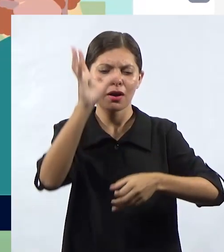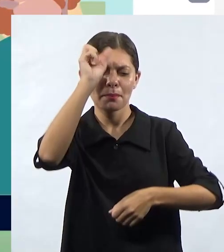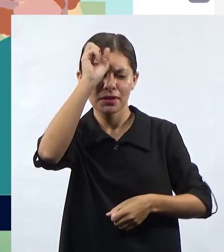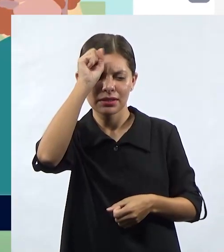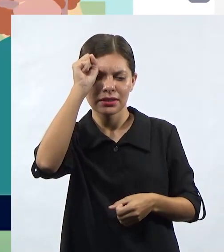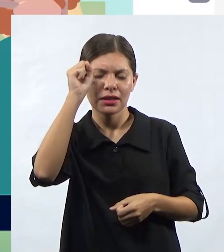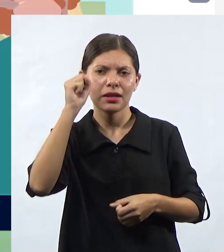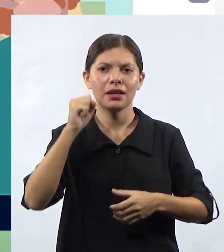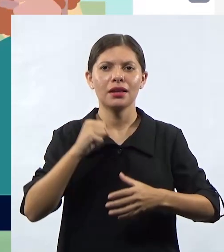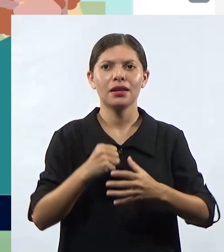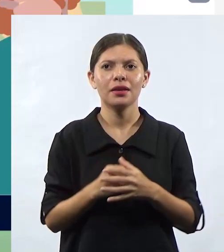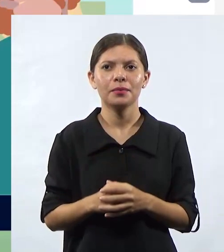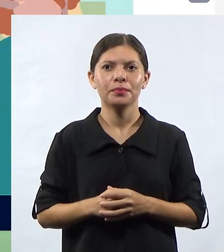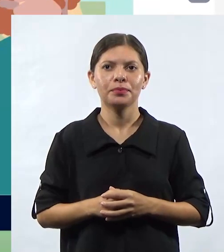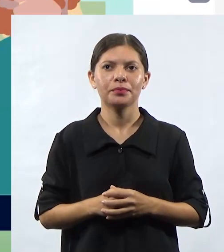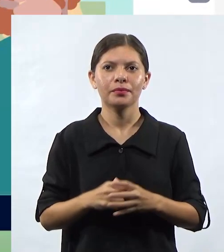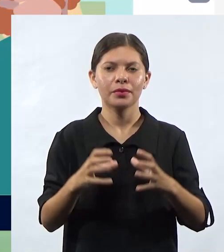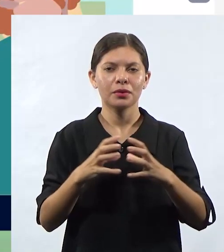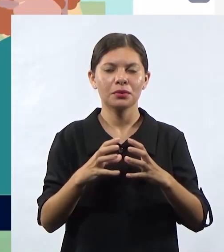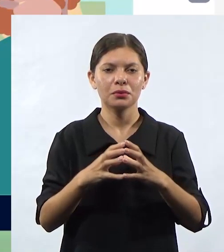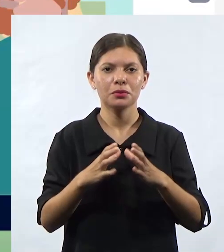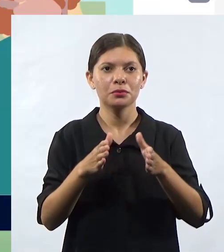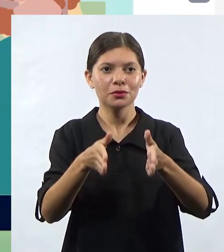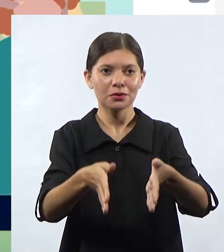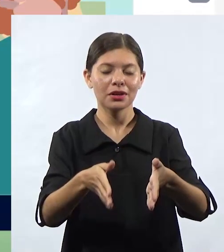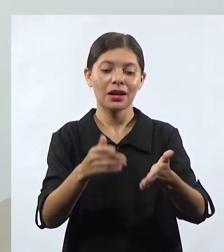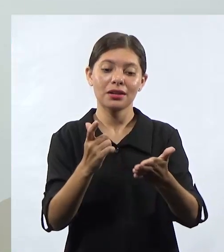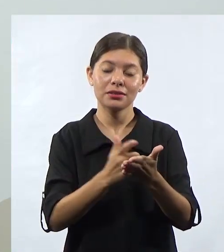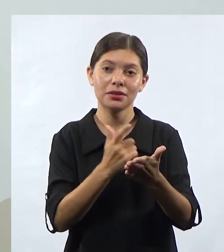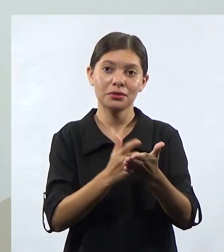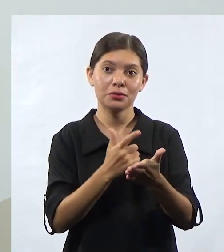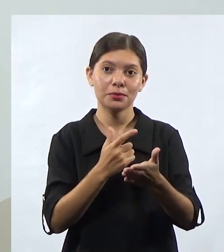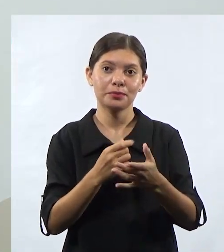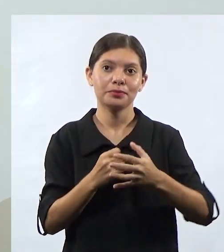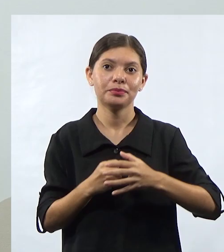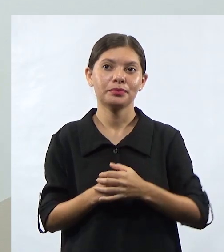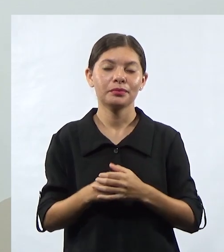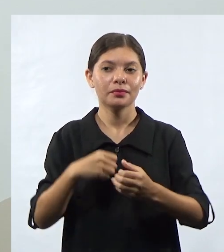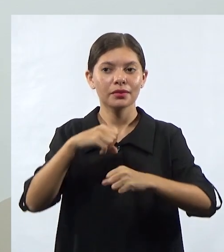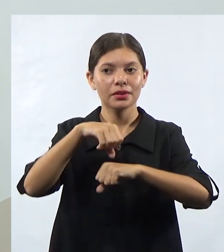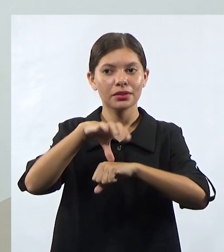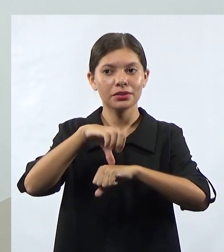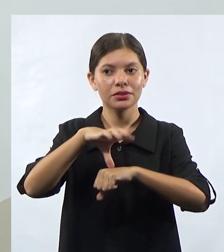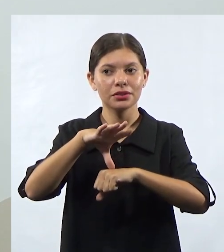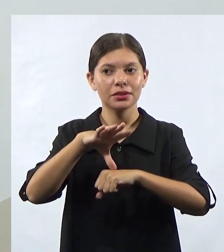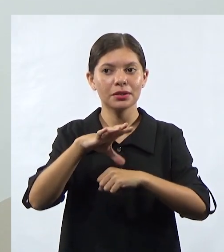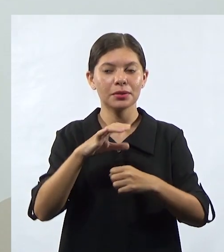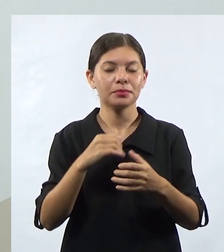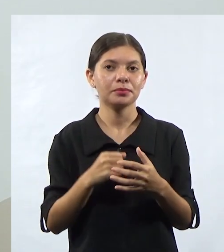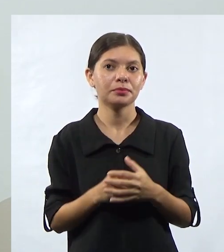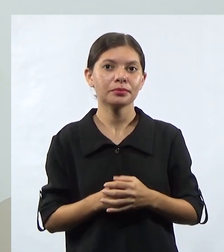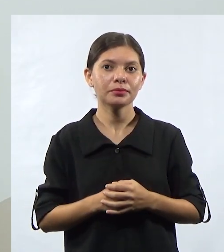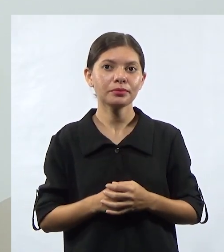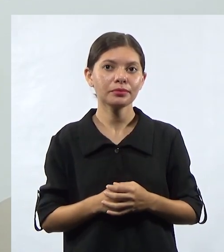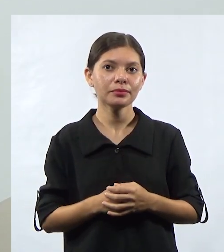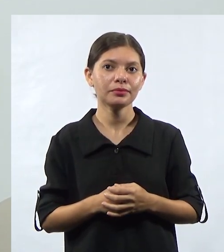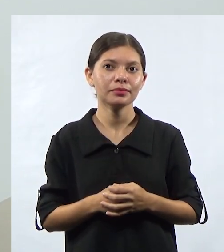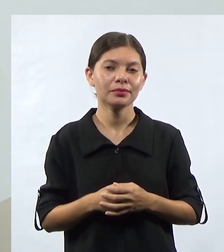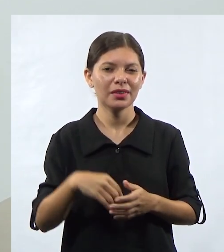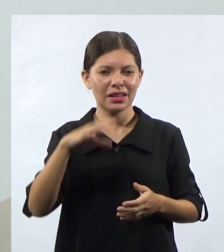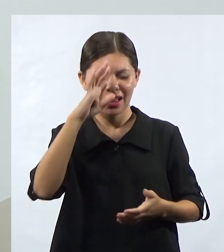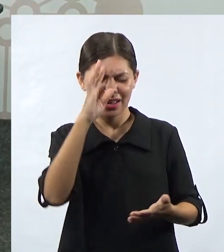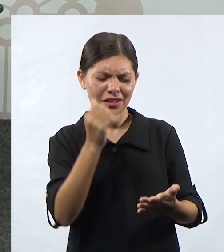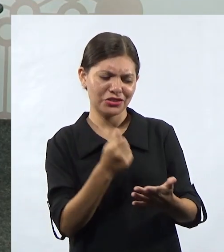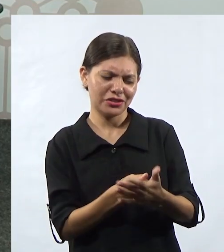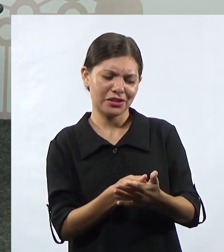é Grupos Focais. Tá? Então, aí ficam as nossas dicas de leitura. É sempre recomendado, né? Não acredite em tudo que